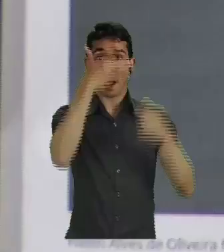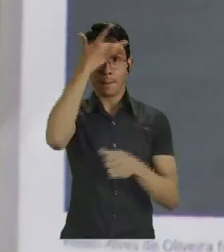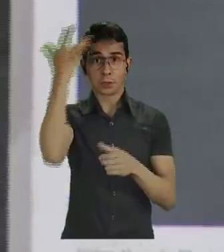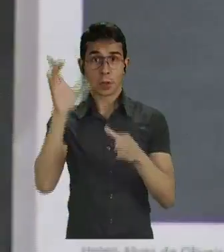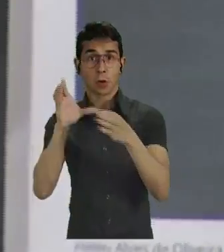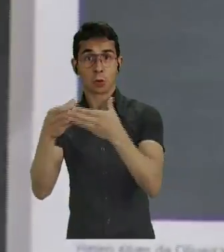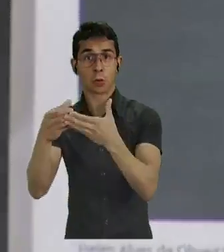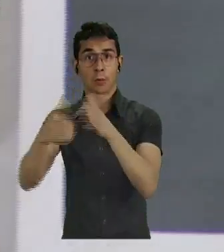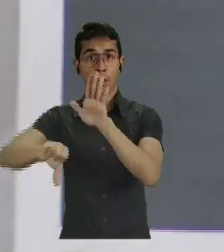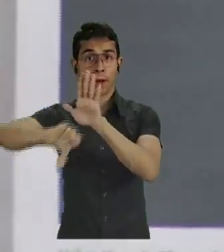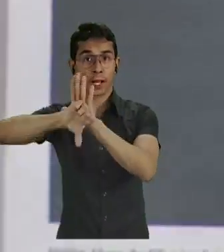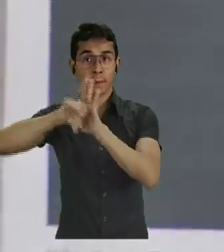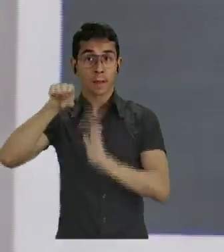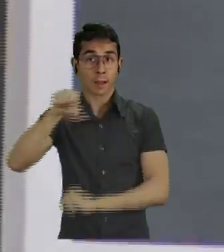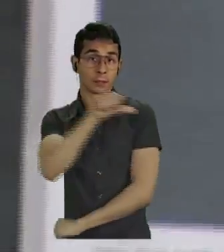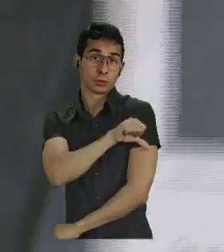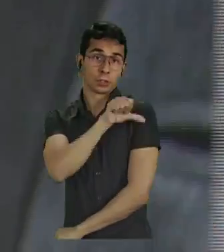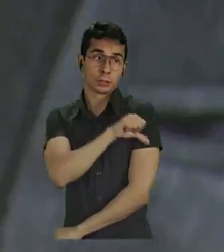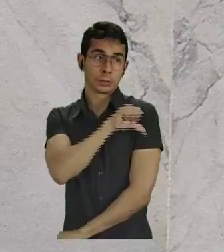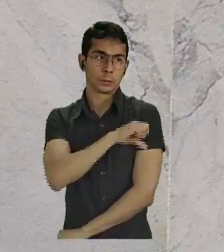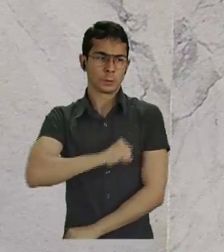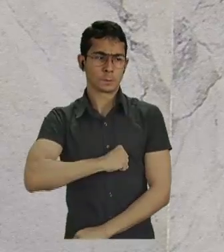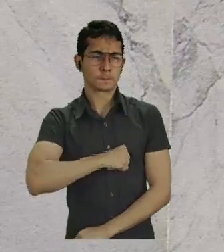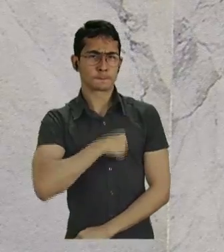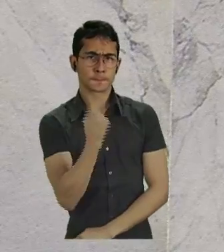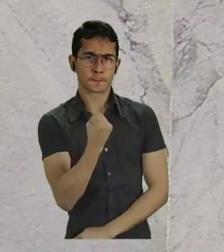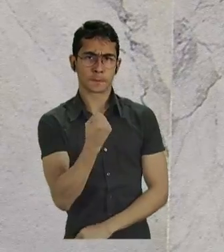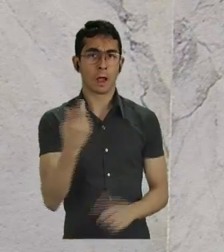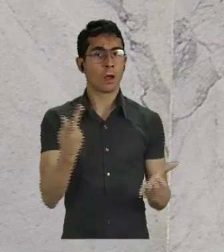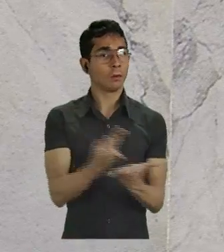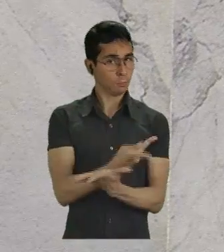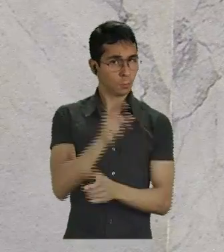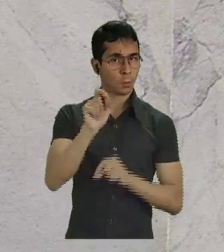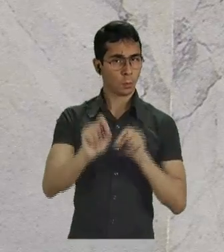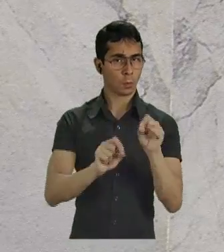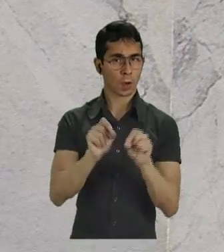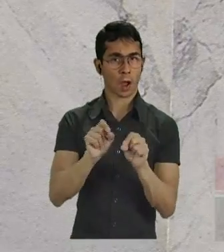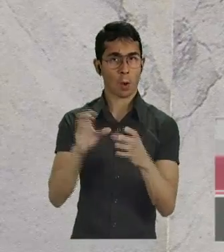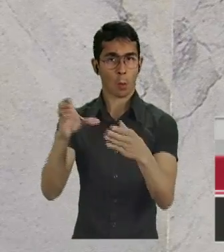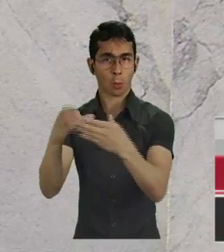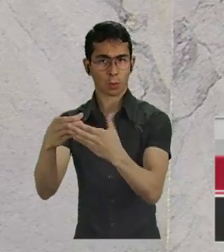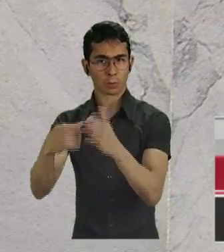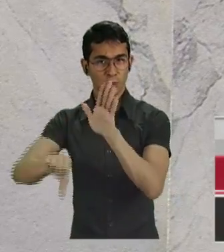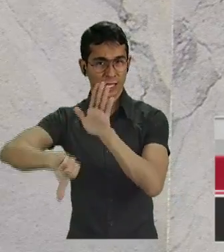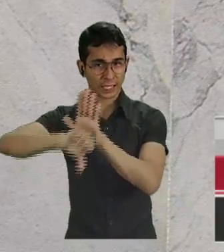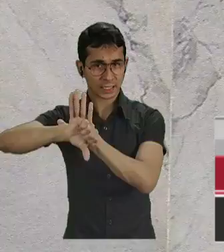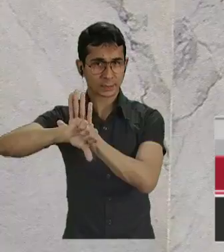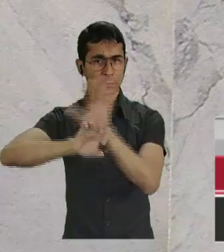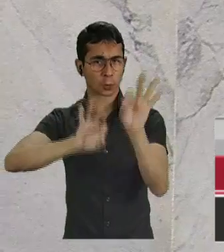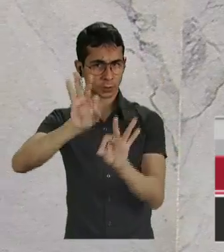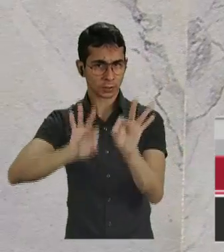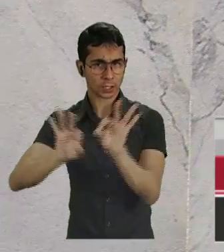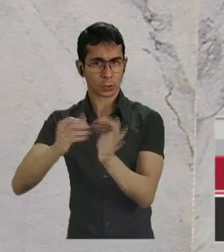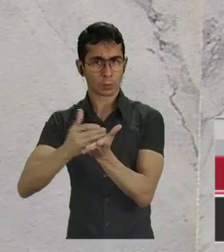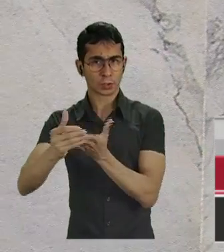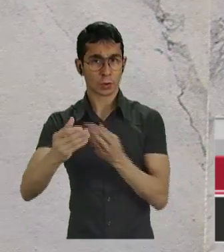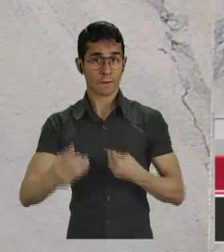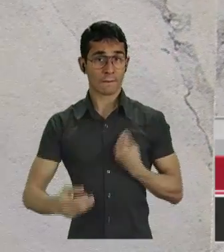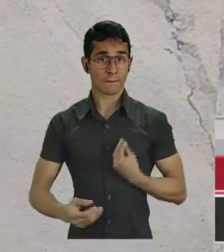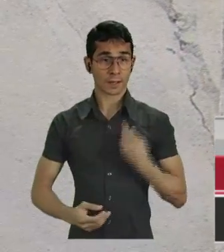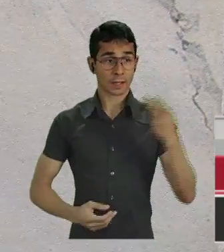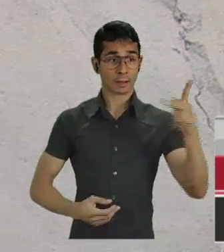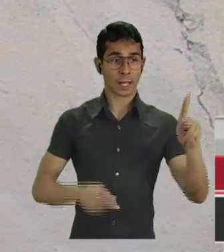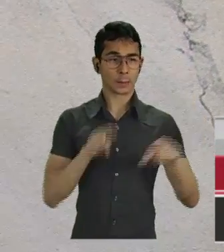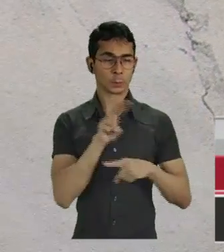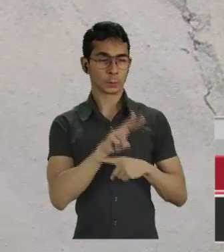do rio de janeiro irritados então o que aconteceu o crime organizado passou a a vigiar a vida dessa mulher ela